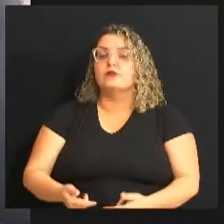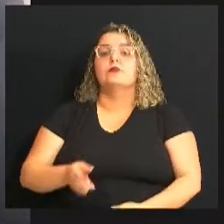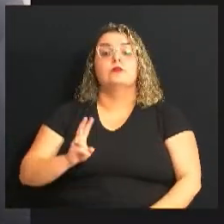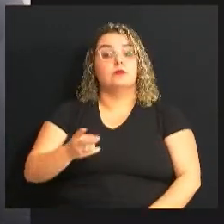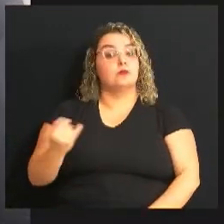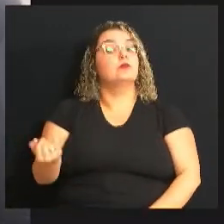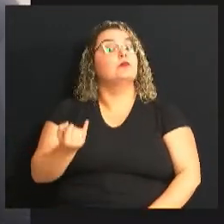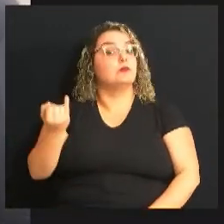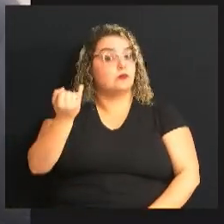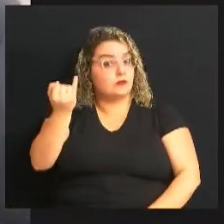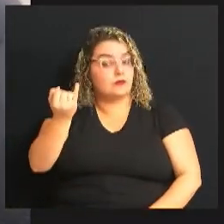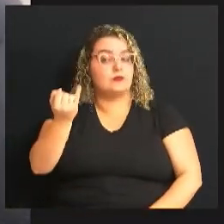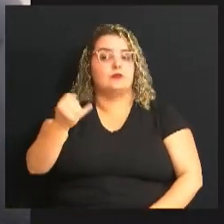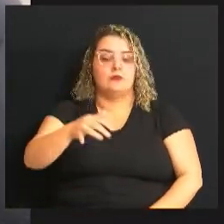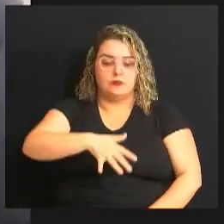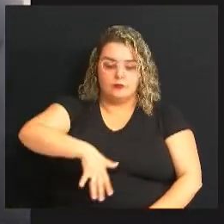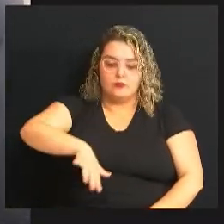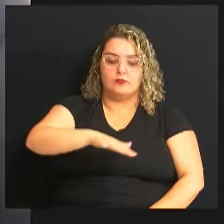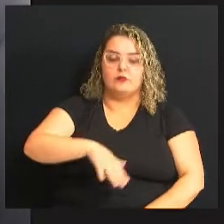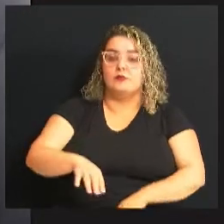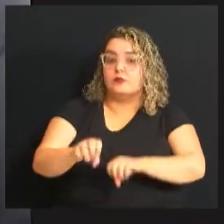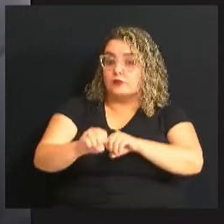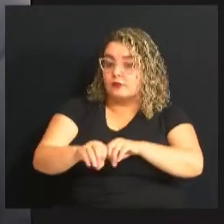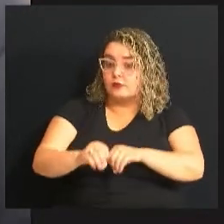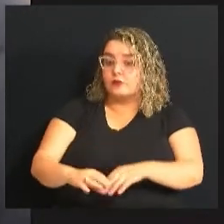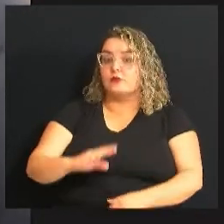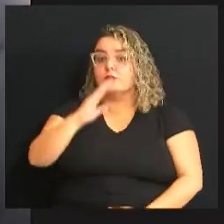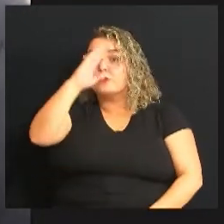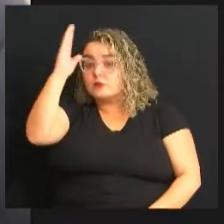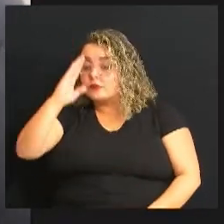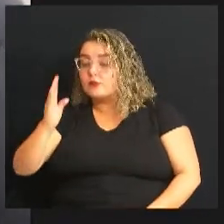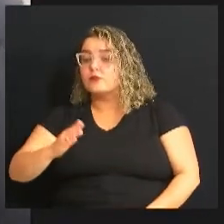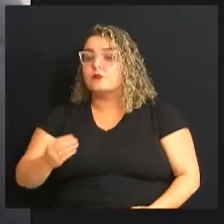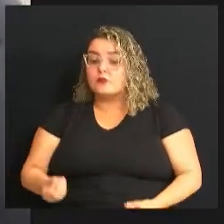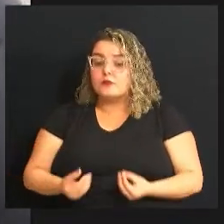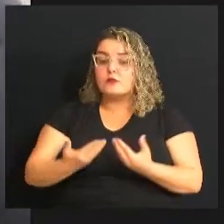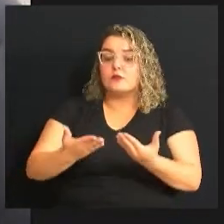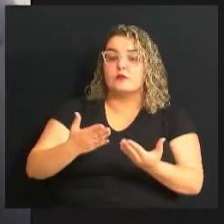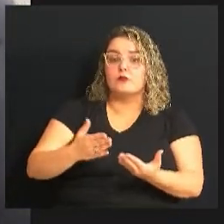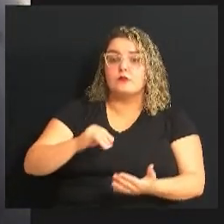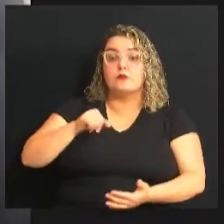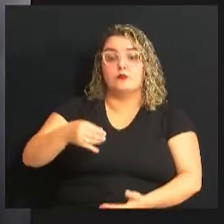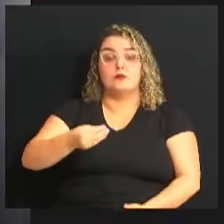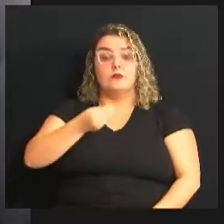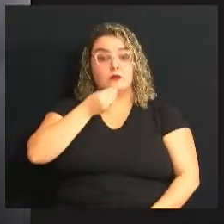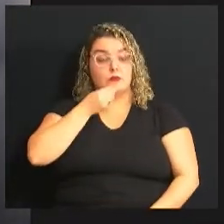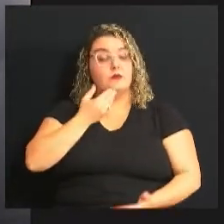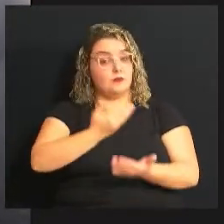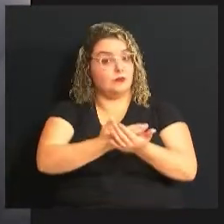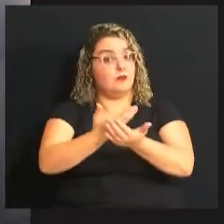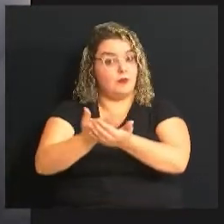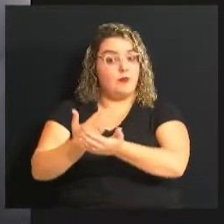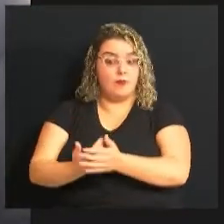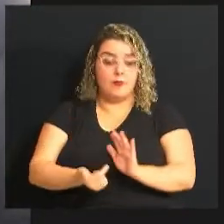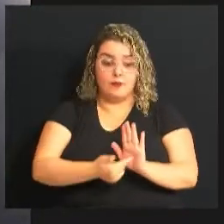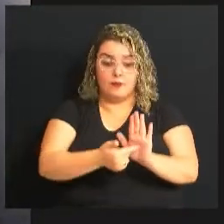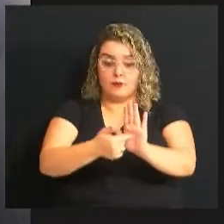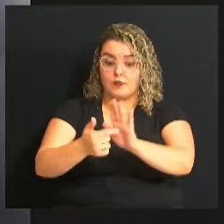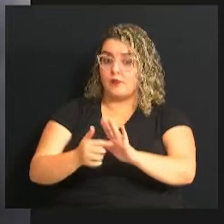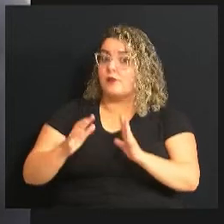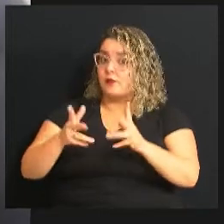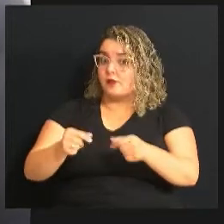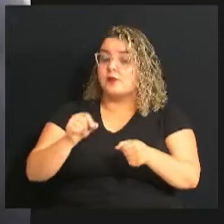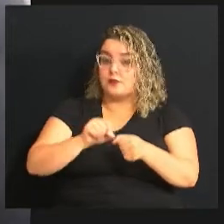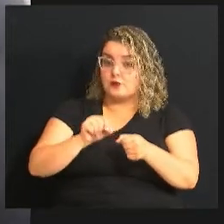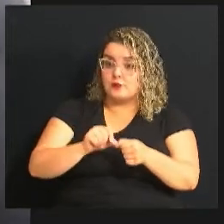importantes dentro da história da educação brasileira, promovendo a oportunidade para que os estudantes possam mostrar aquilo que estão fazendo, aquilo